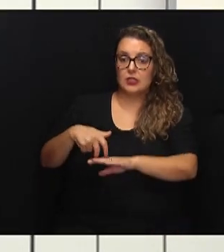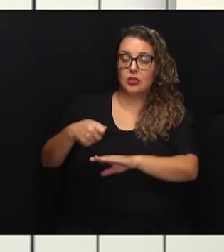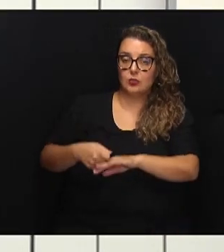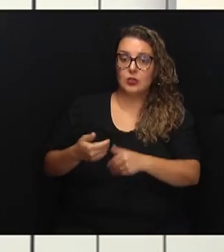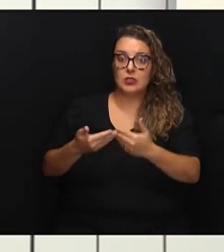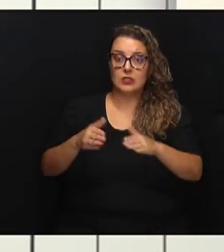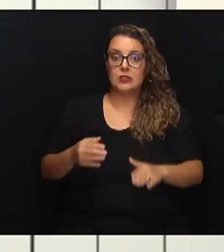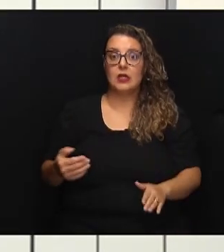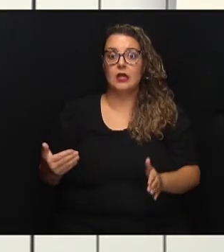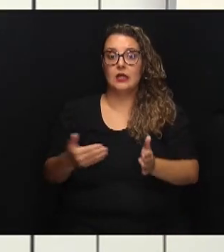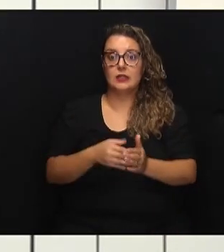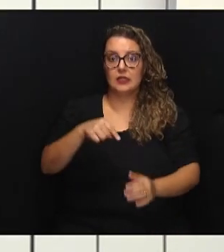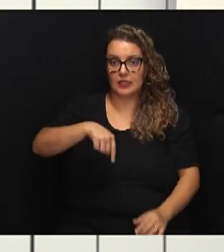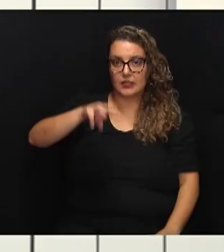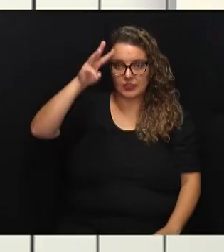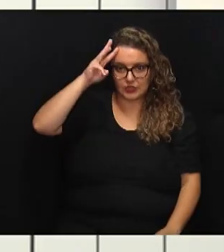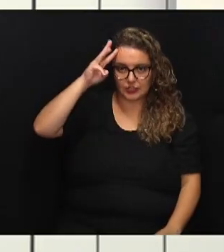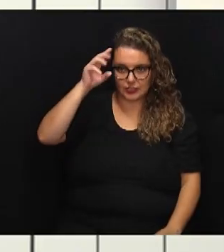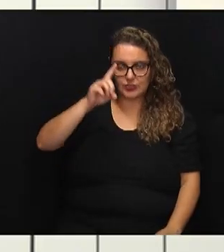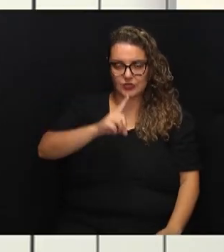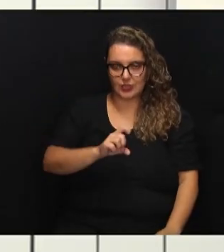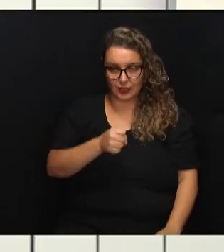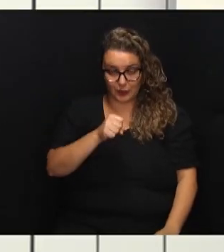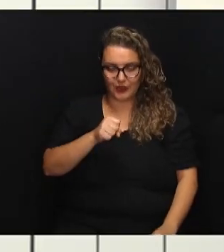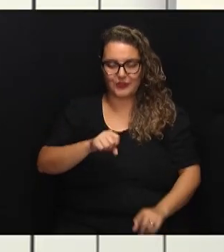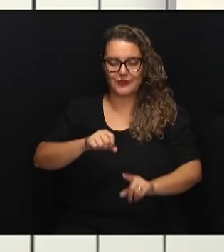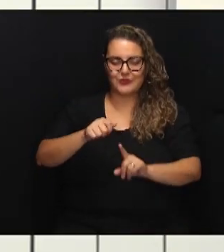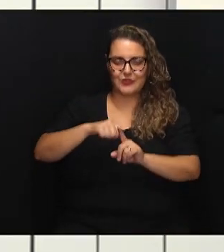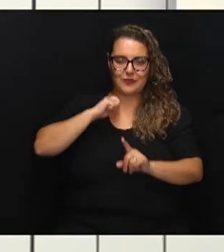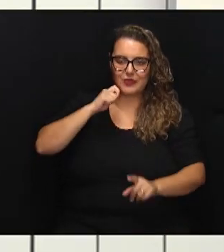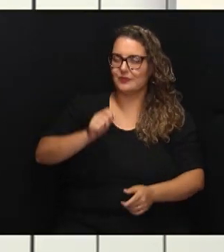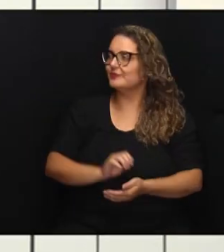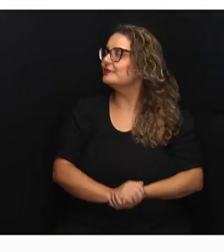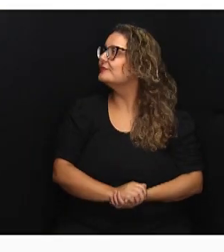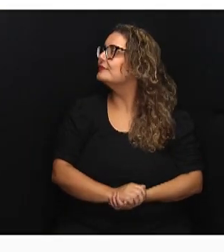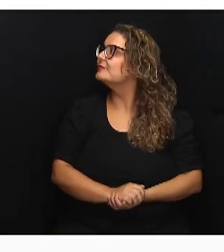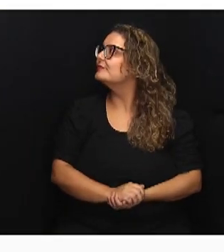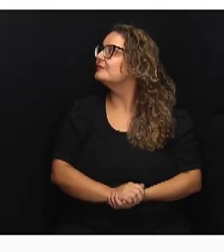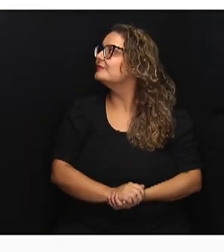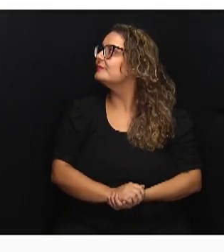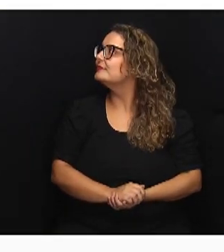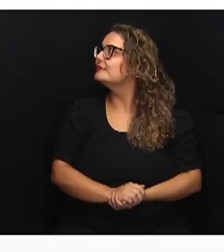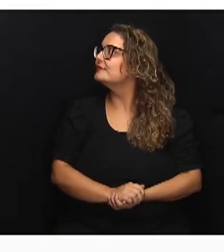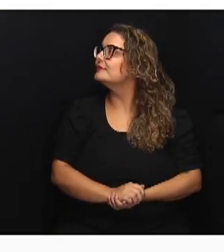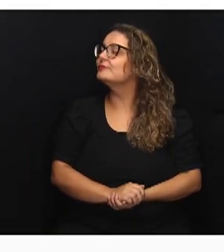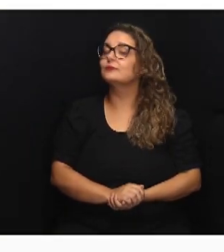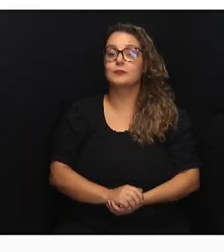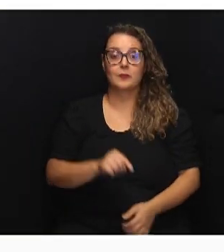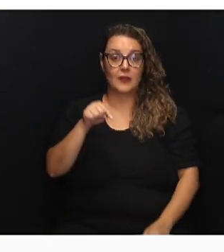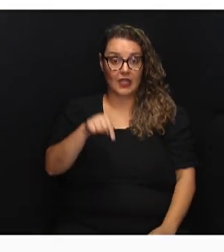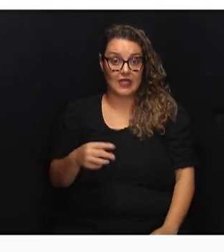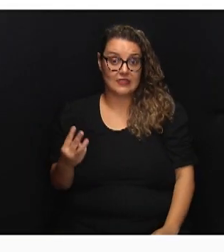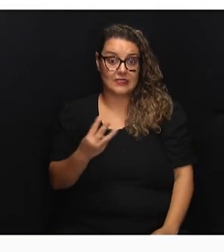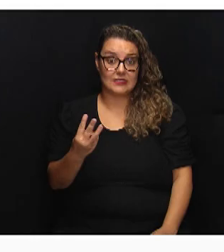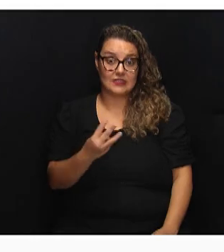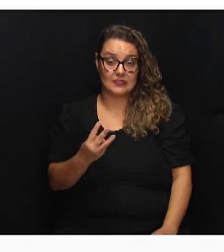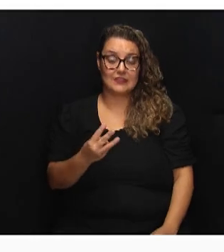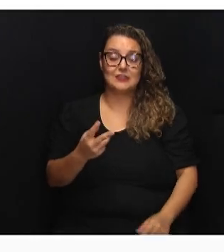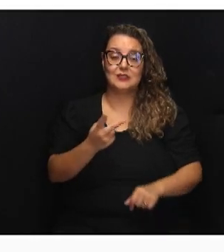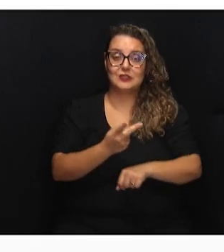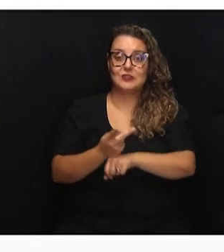até esta terça-feira, dia 8 de abril. Essa é a terceira edição do